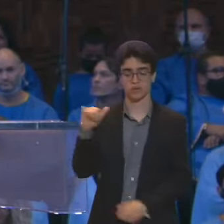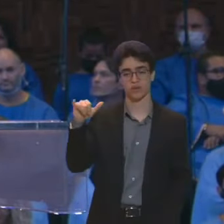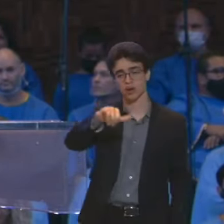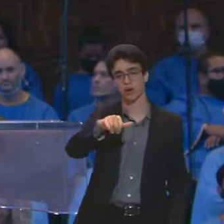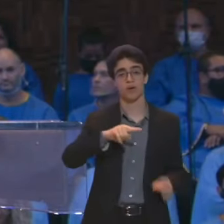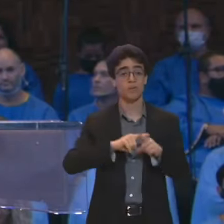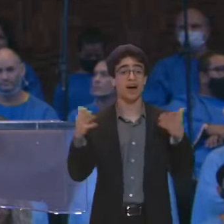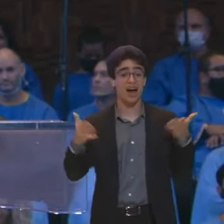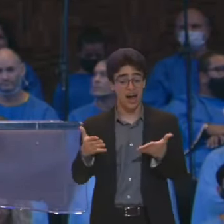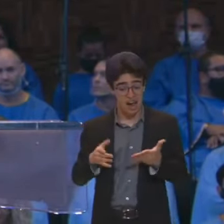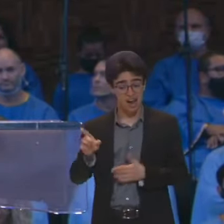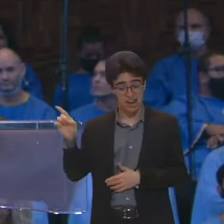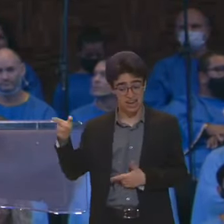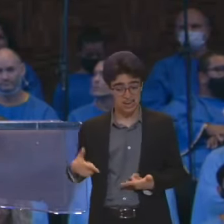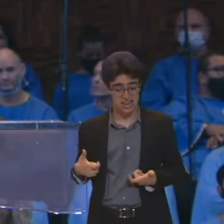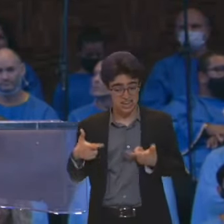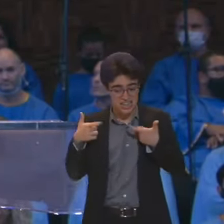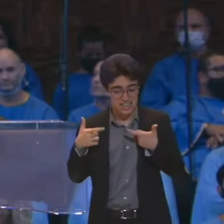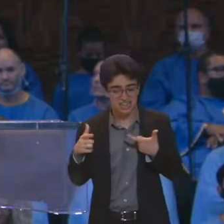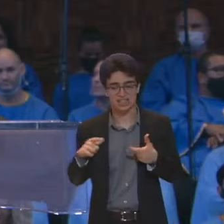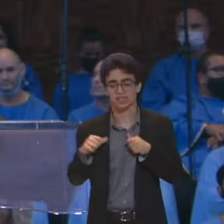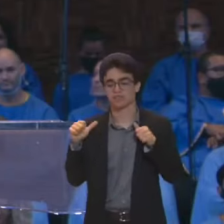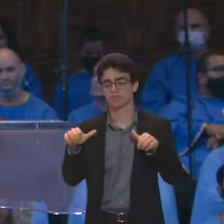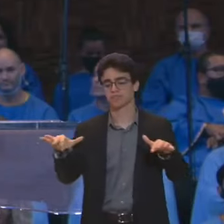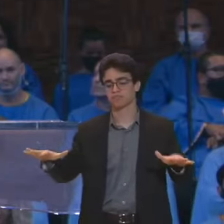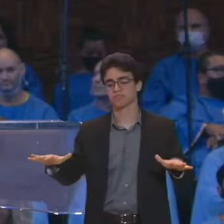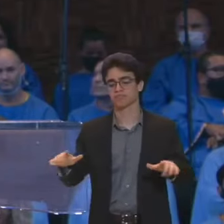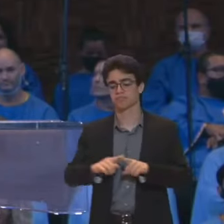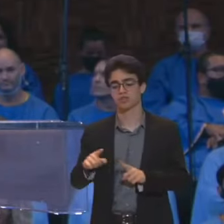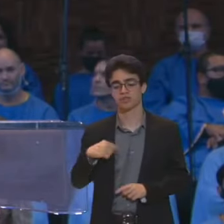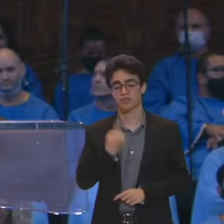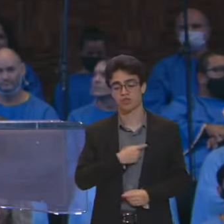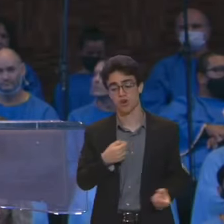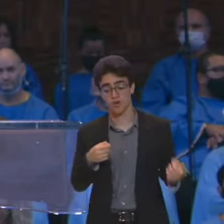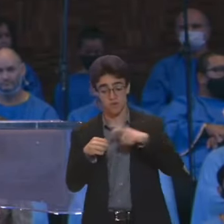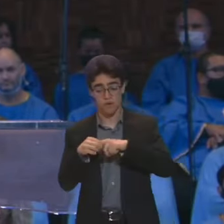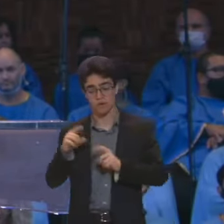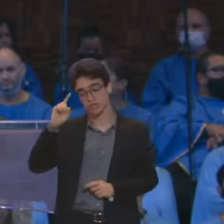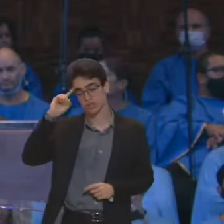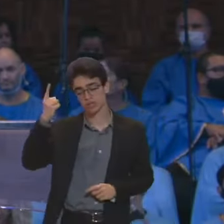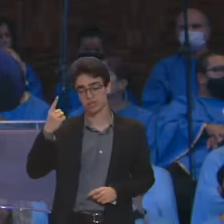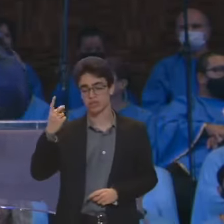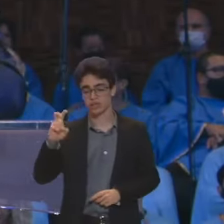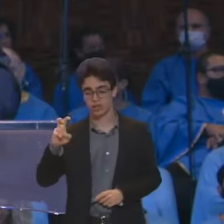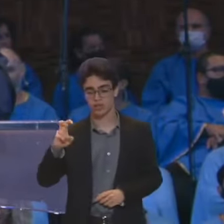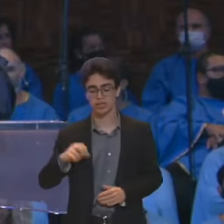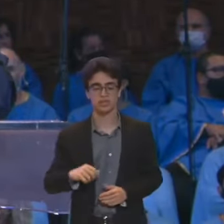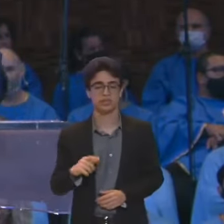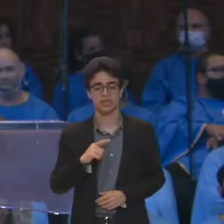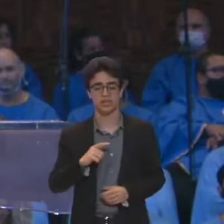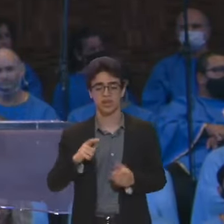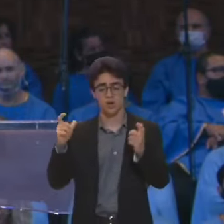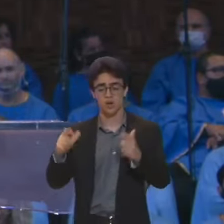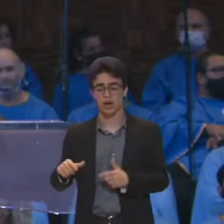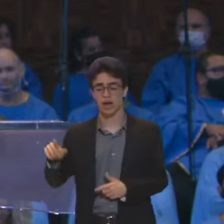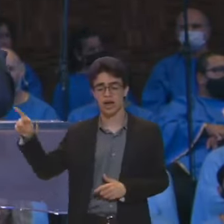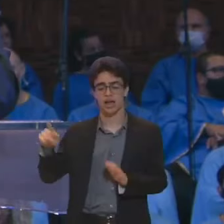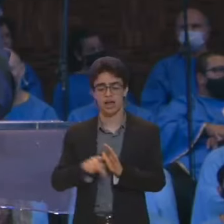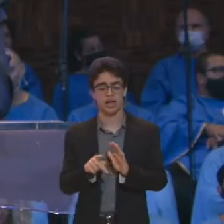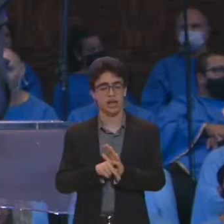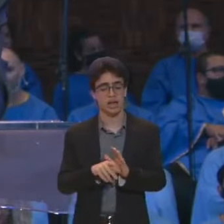agora a guerra propagou-se para lá. Nós estamos voltando lá dia 15, porque ali temos os centros de triagem,